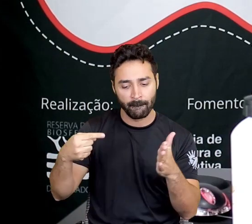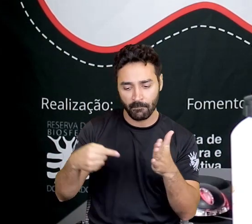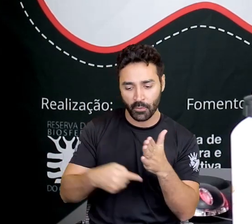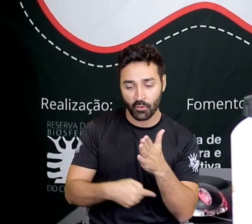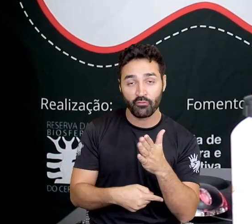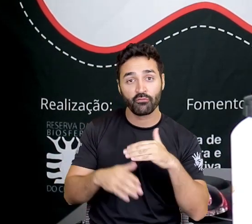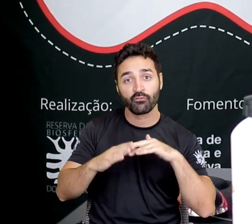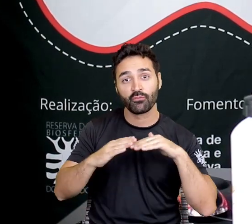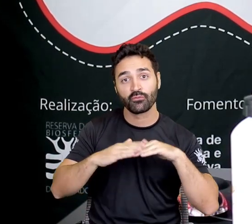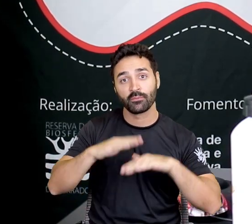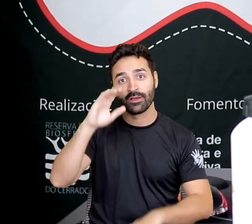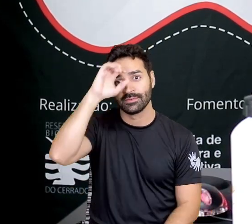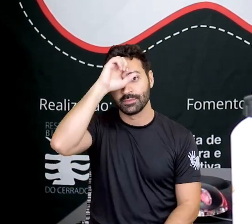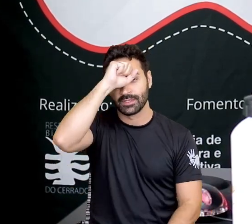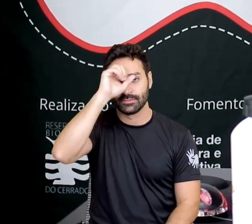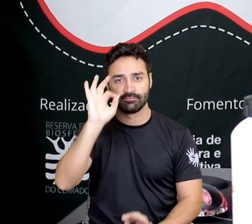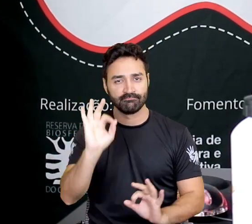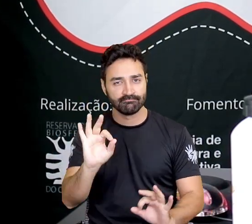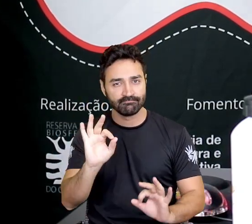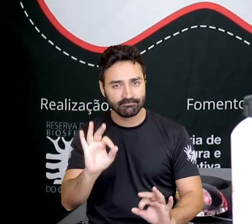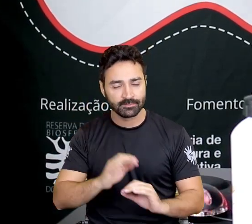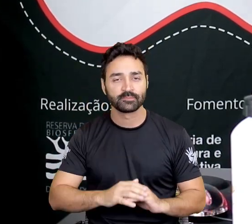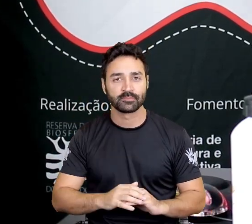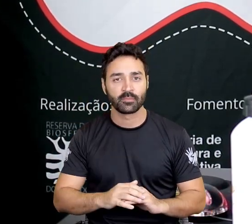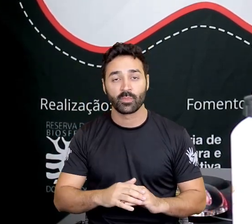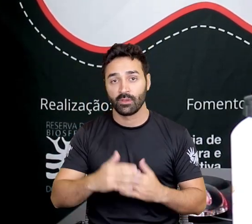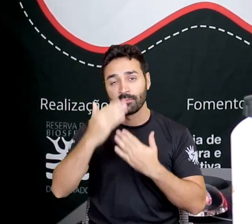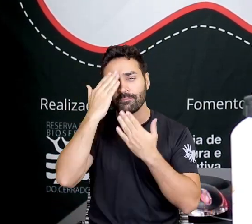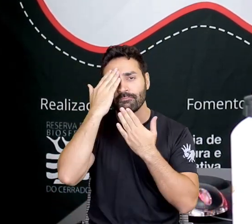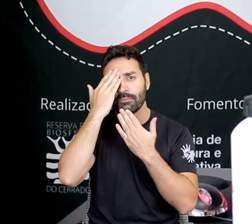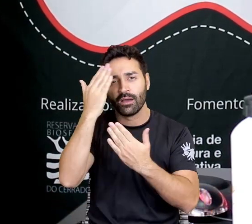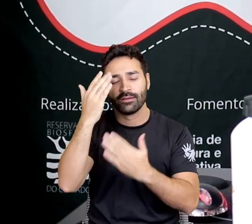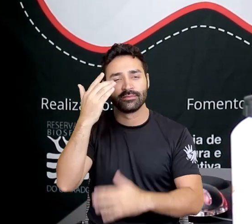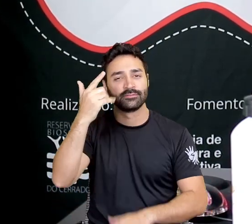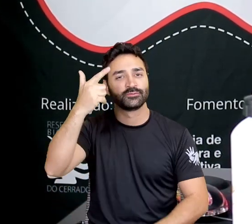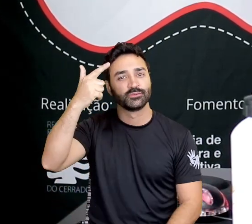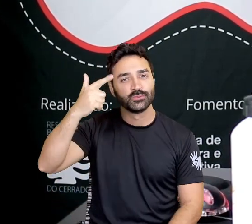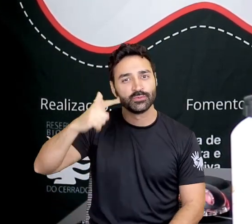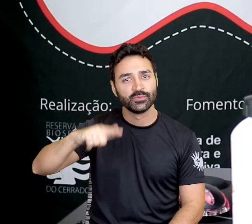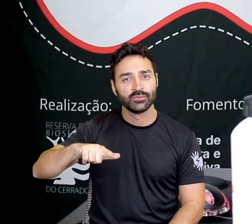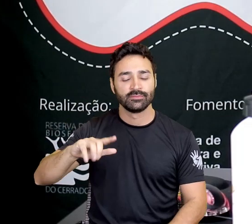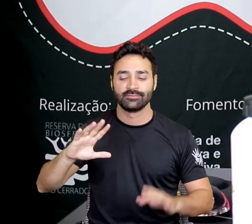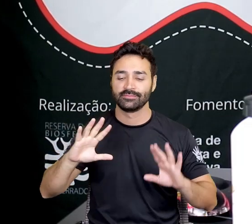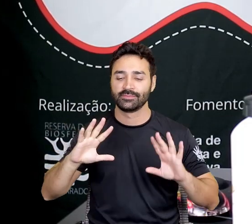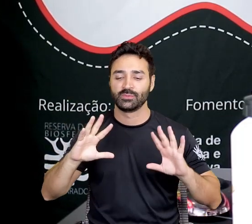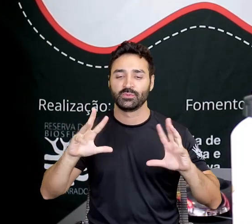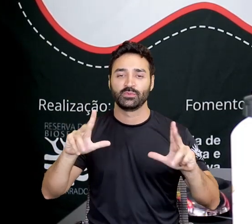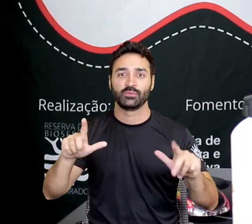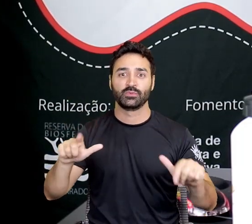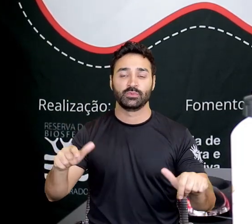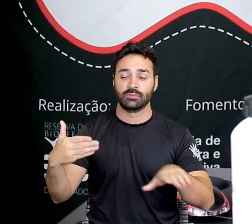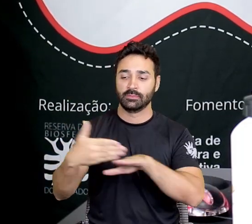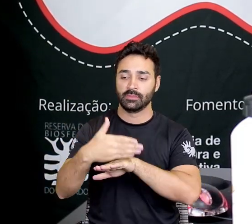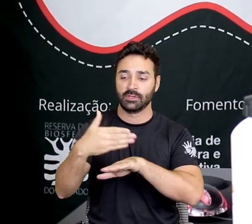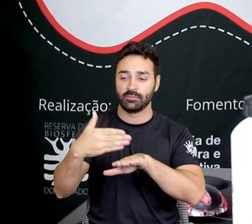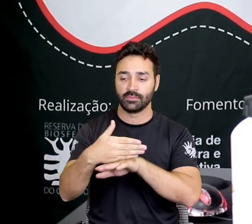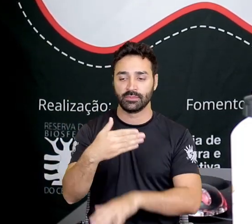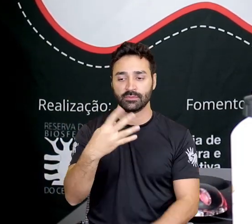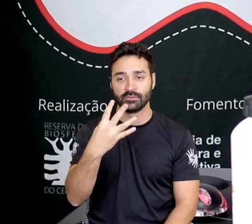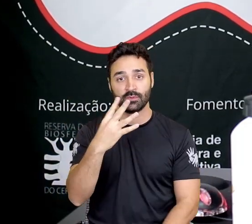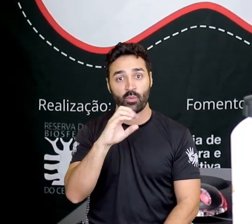Bom, eu queria mais uma vez agradecer todo mundo que está aqui, gente, mais de 400